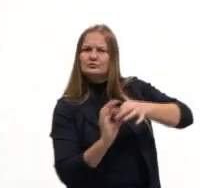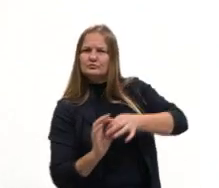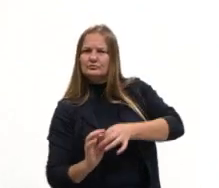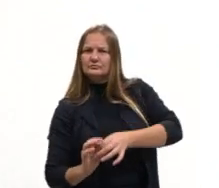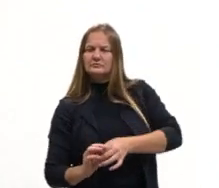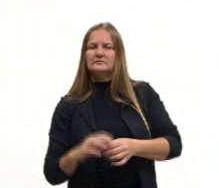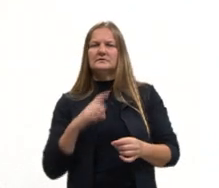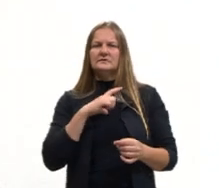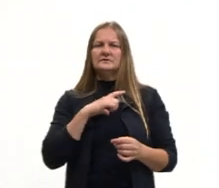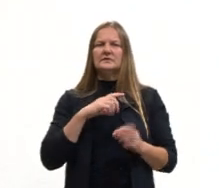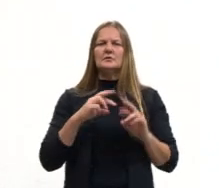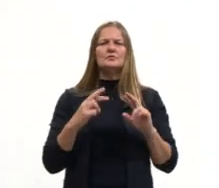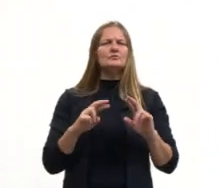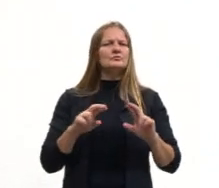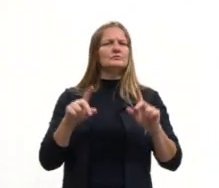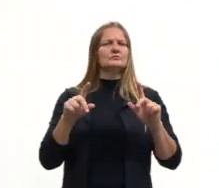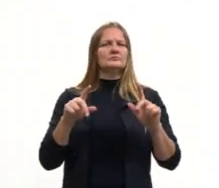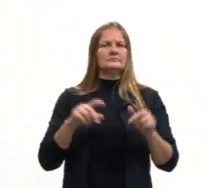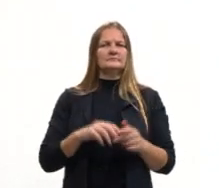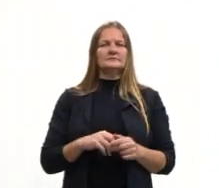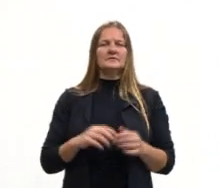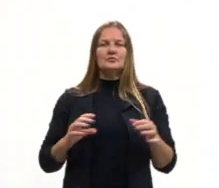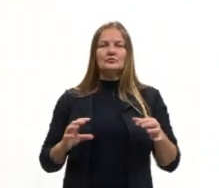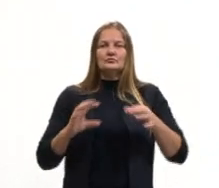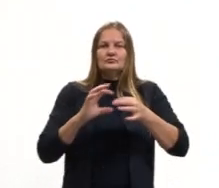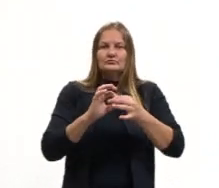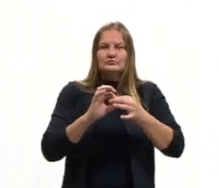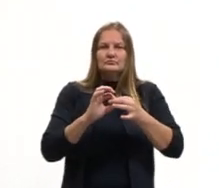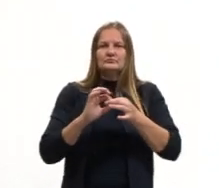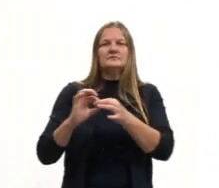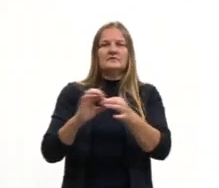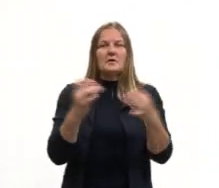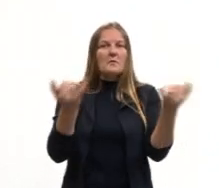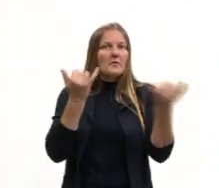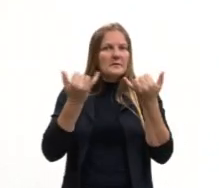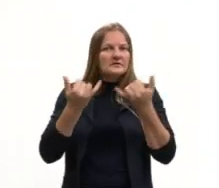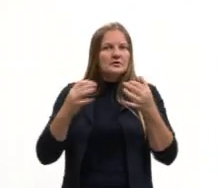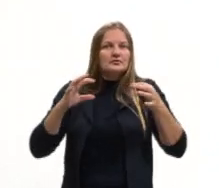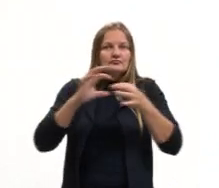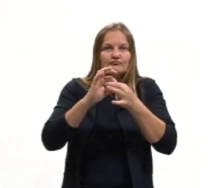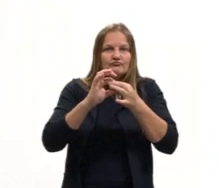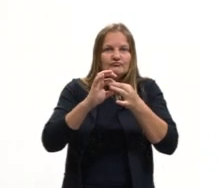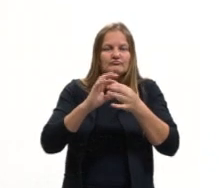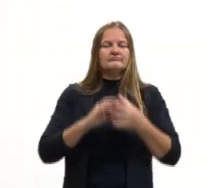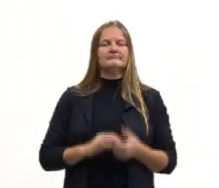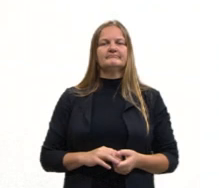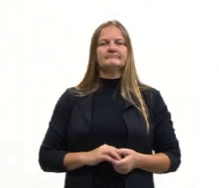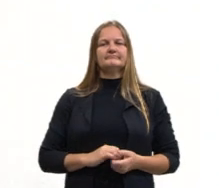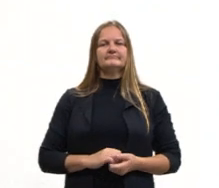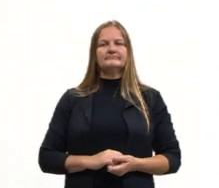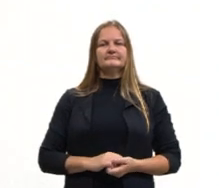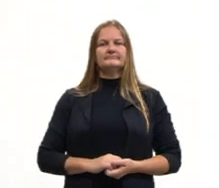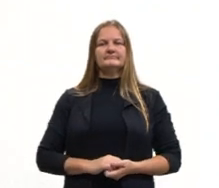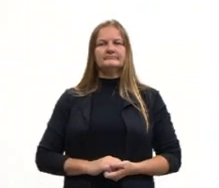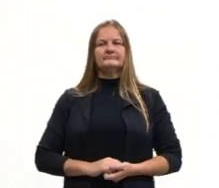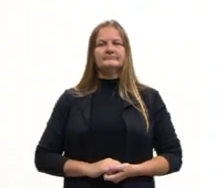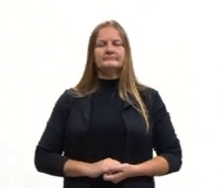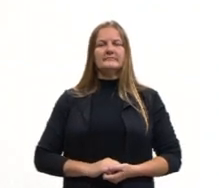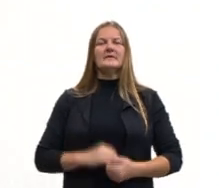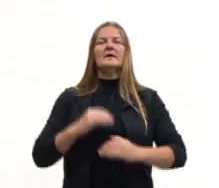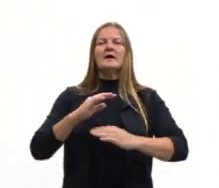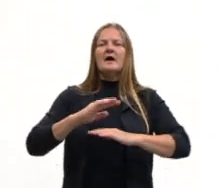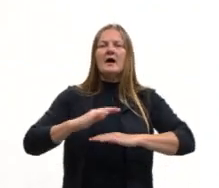sentido de que ele tenha essa essa ligação das informações né com a